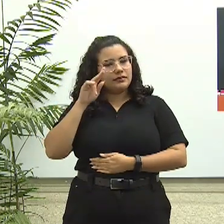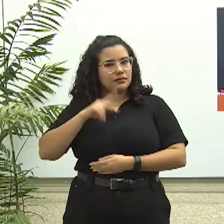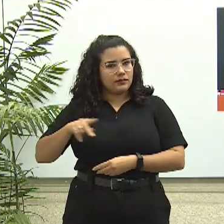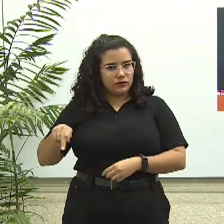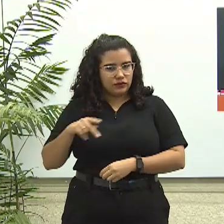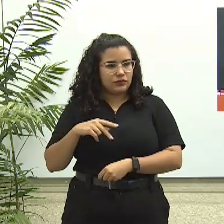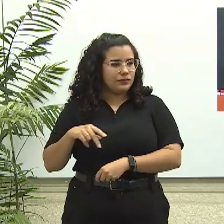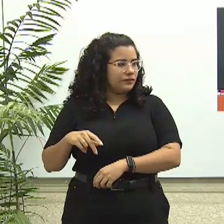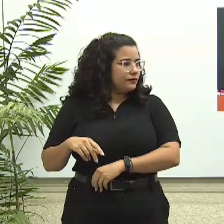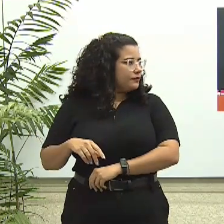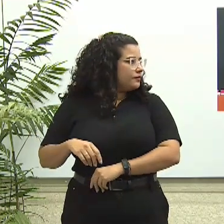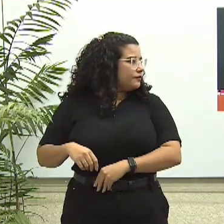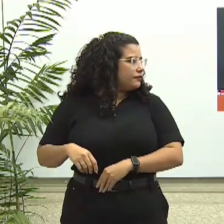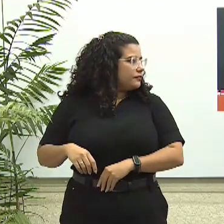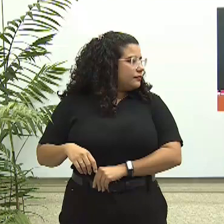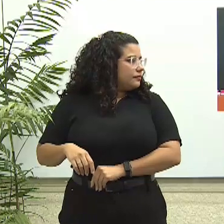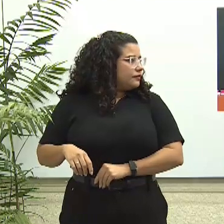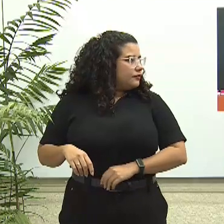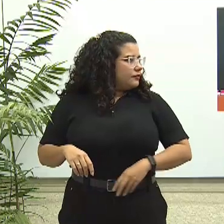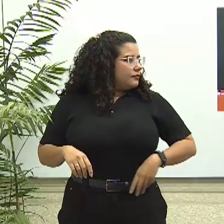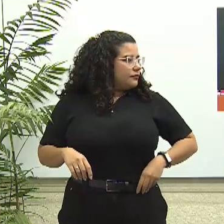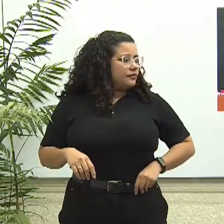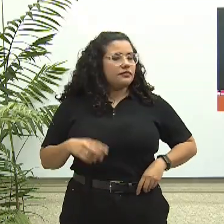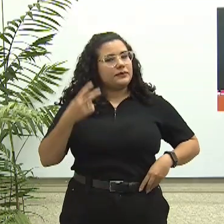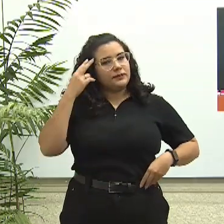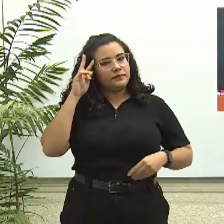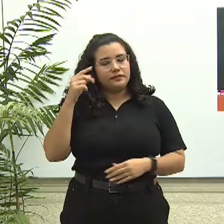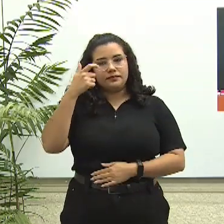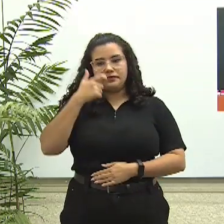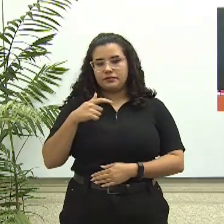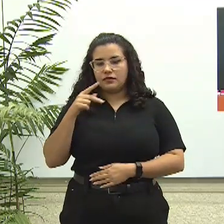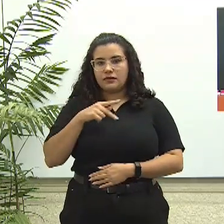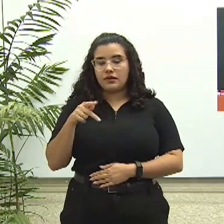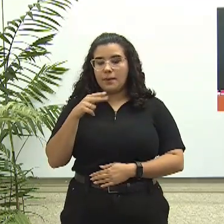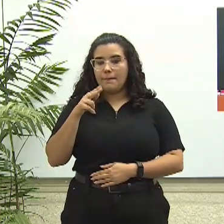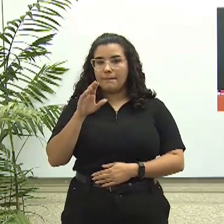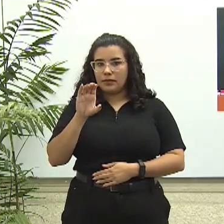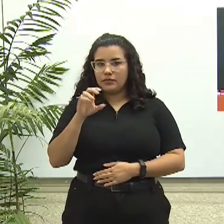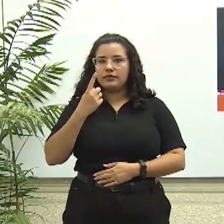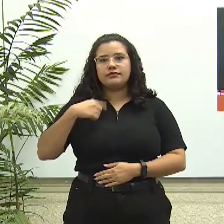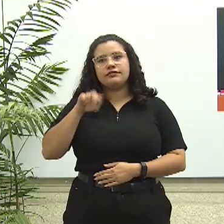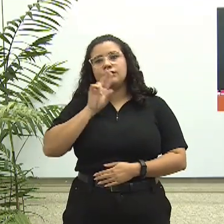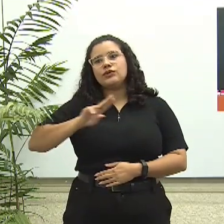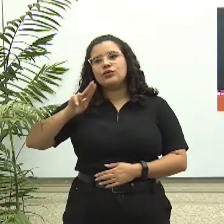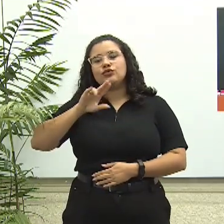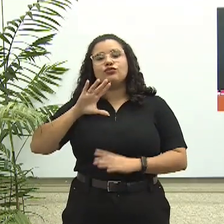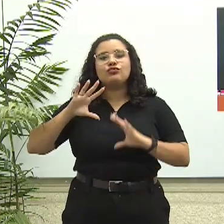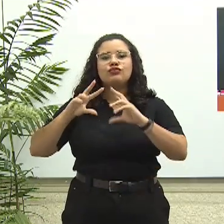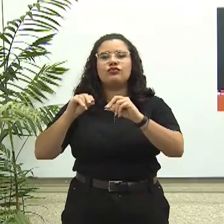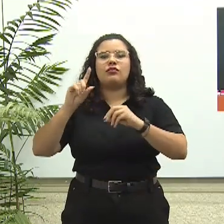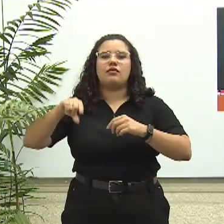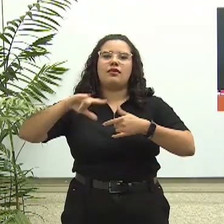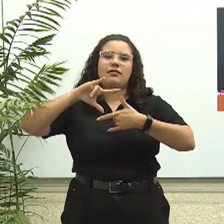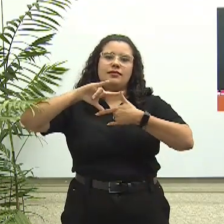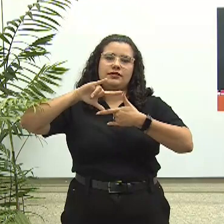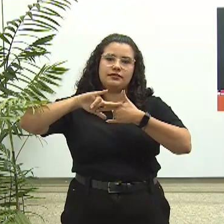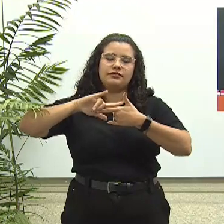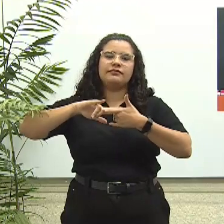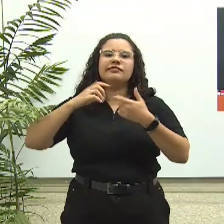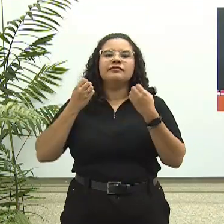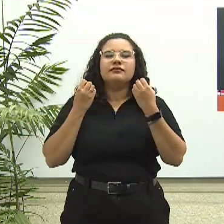né aqui eu arbex tal a gente é PUC que que a gente usa tudo da Microsoft ela oferece o